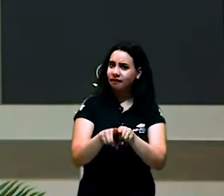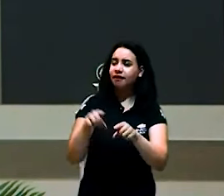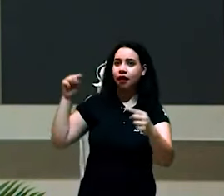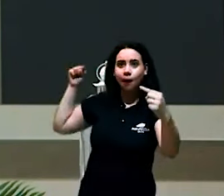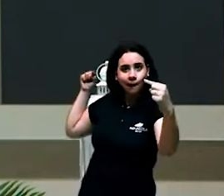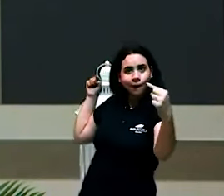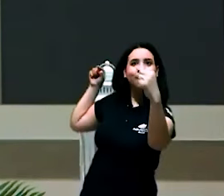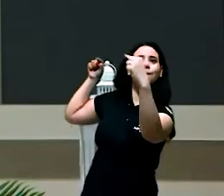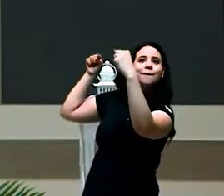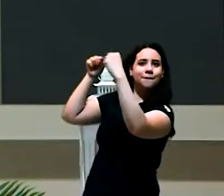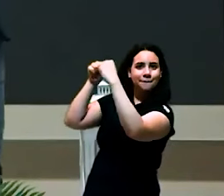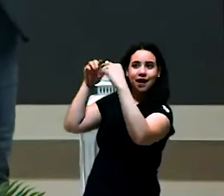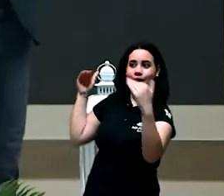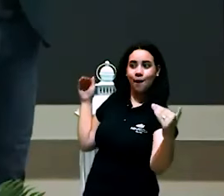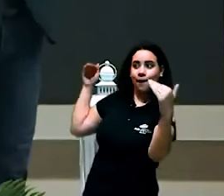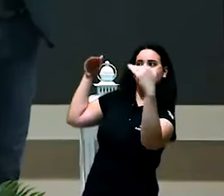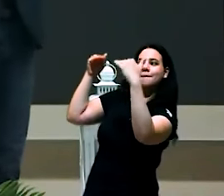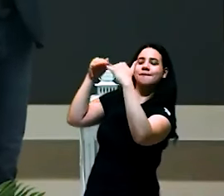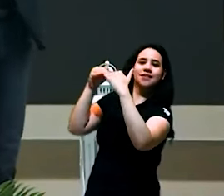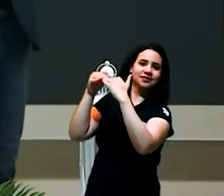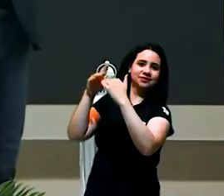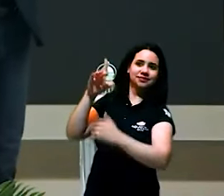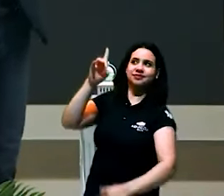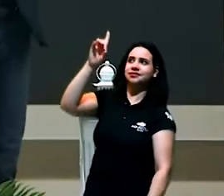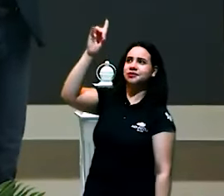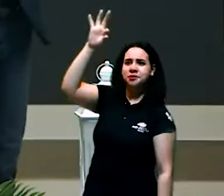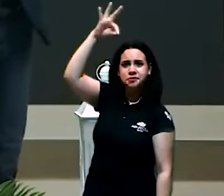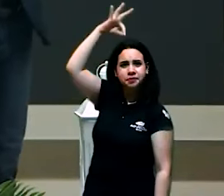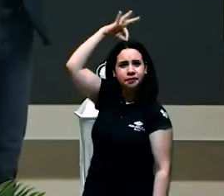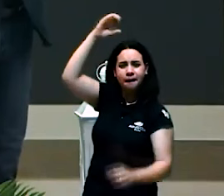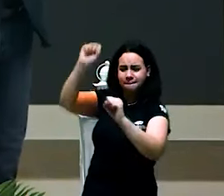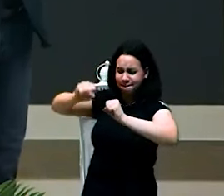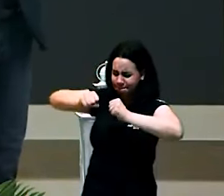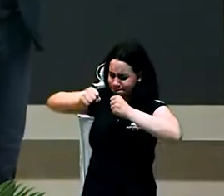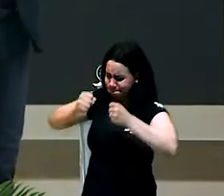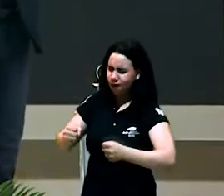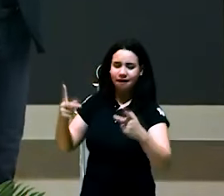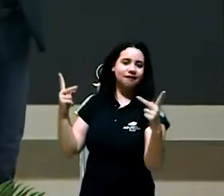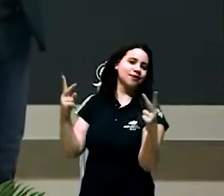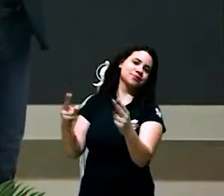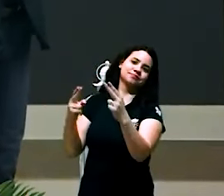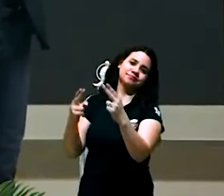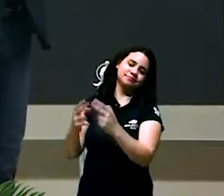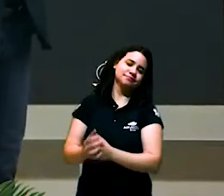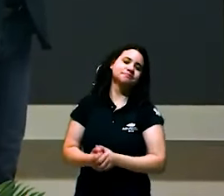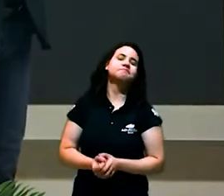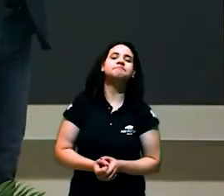2023, segue sendo o mesmo poder do Espírito Santo na igreja de Jesus nesta época.